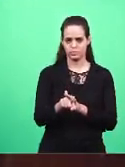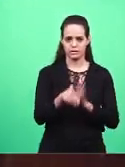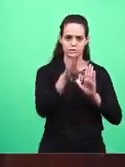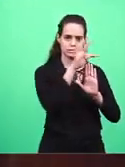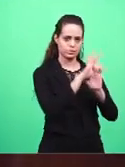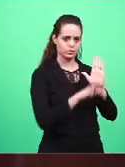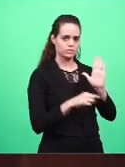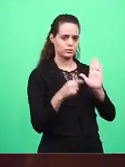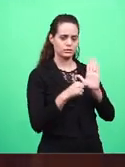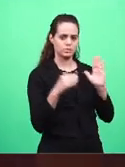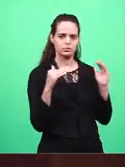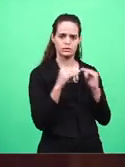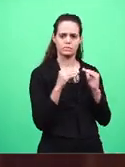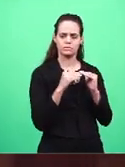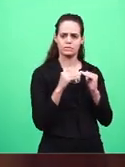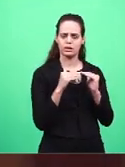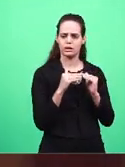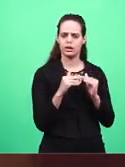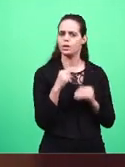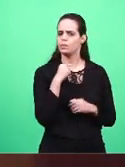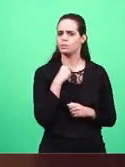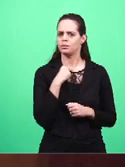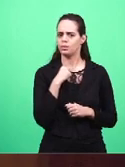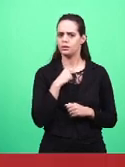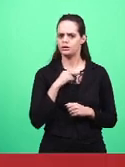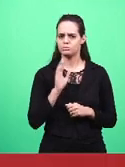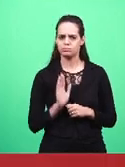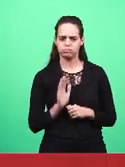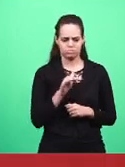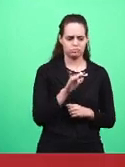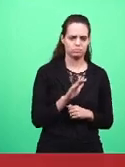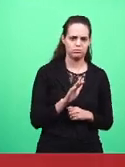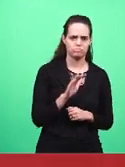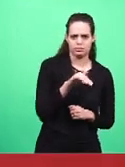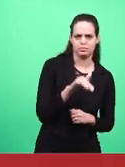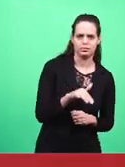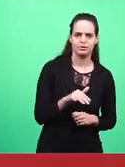dos benefícios, das bênçãos, mas não vamos falar aqui da gente também, não é?